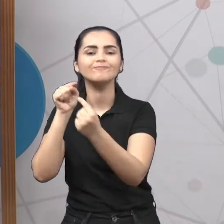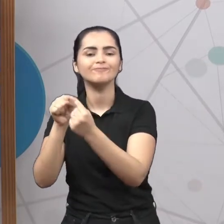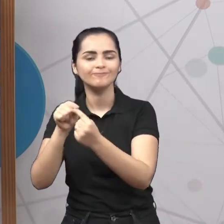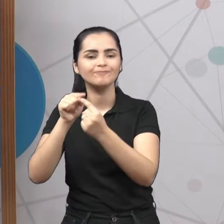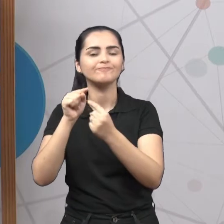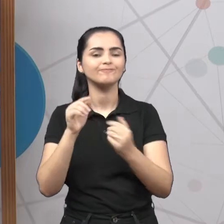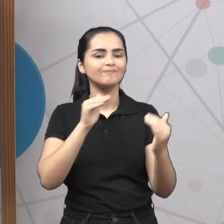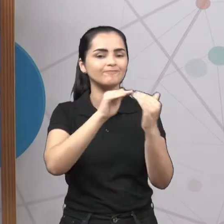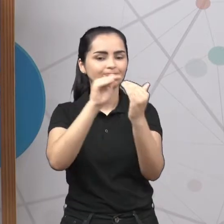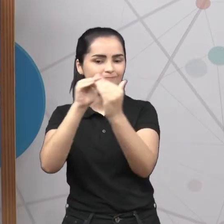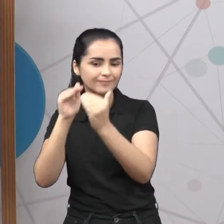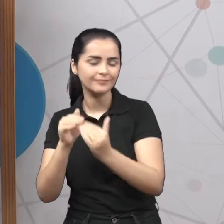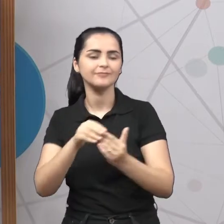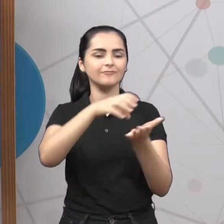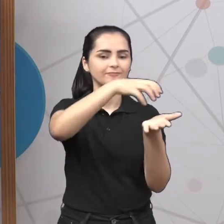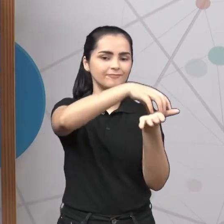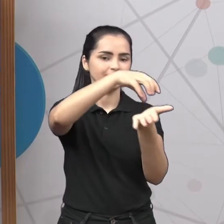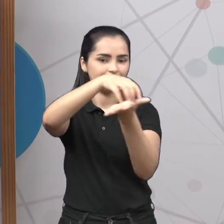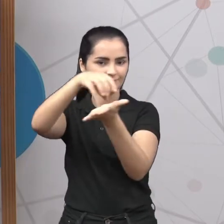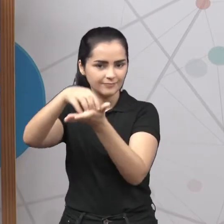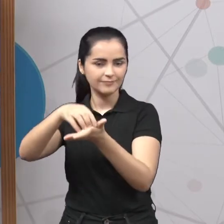pessoas, secretários